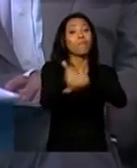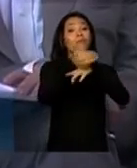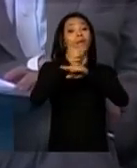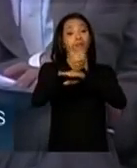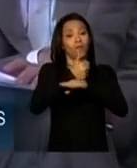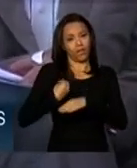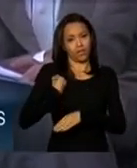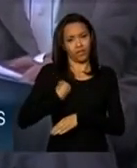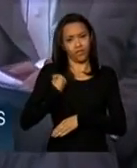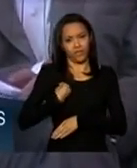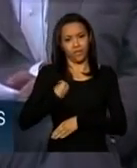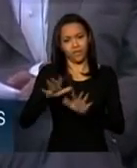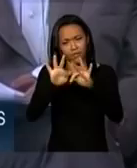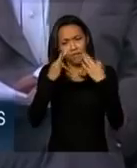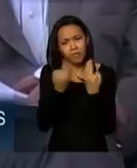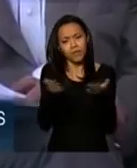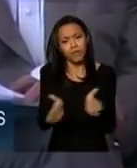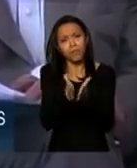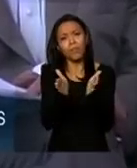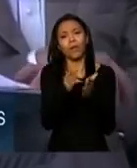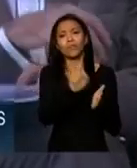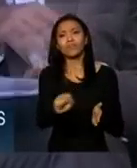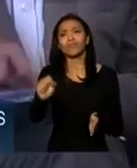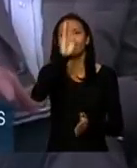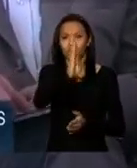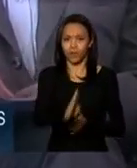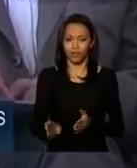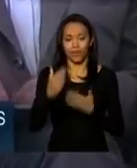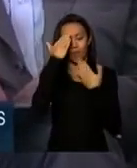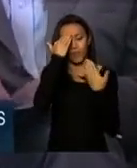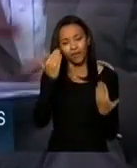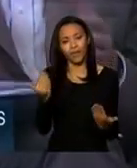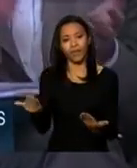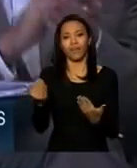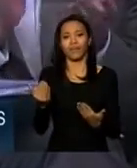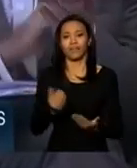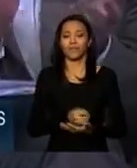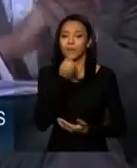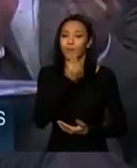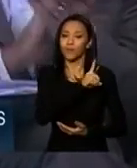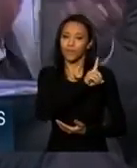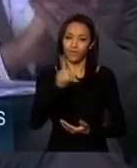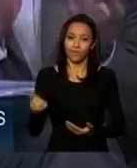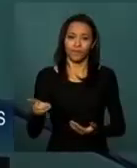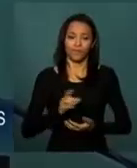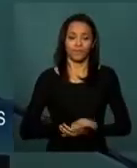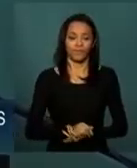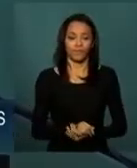principalmente das famílias mais necessitadas do nosso Brasil. Muito obrigado e tenha um bom dia.